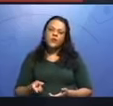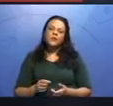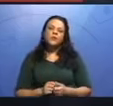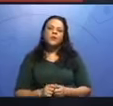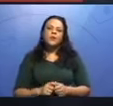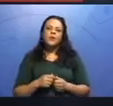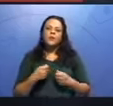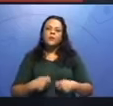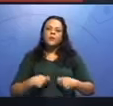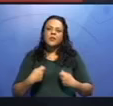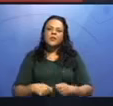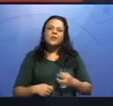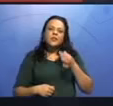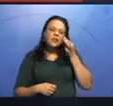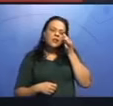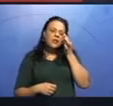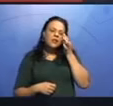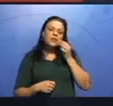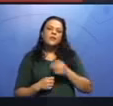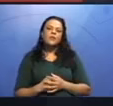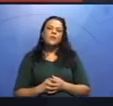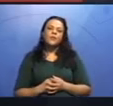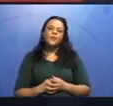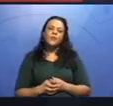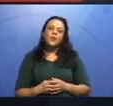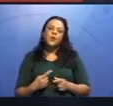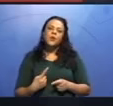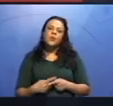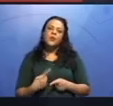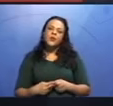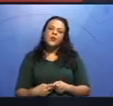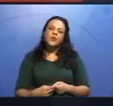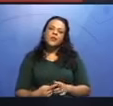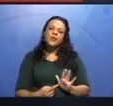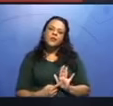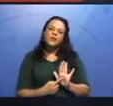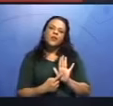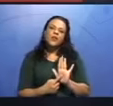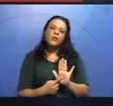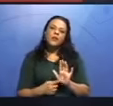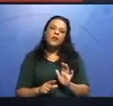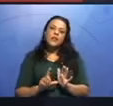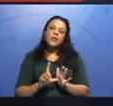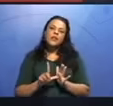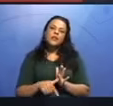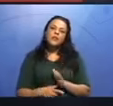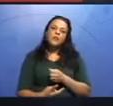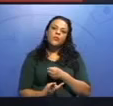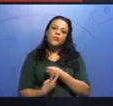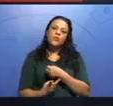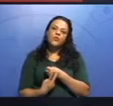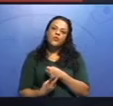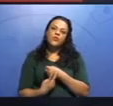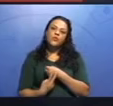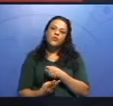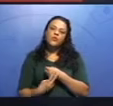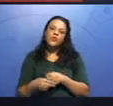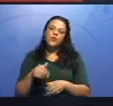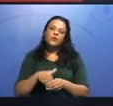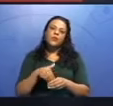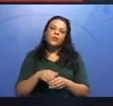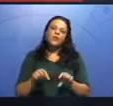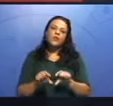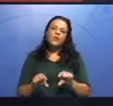isso. Elas vão aparecer, porém, após o verbo que estiver dentro da oração